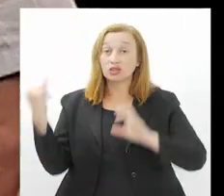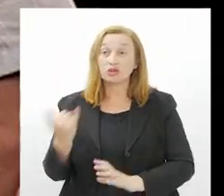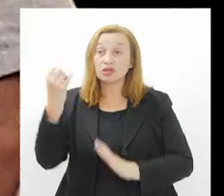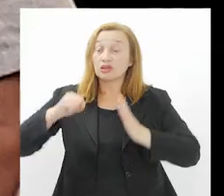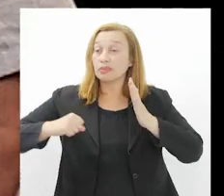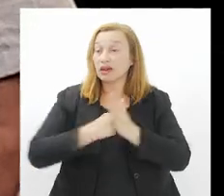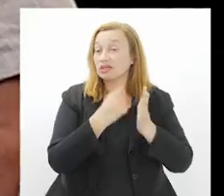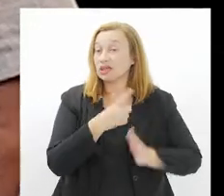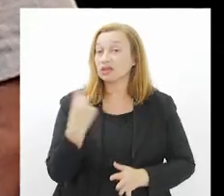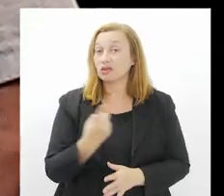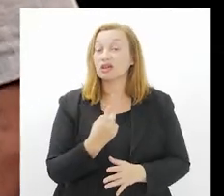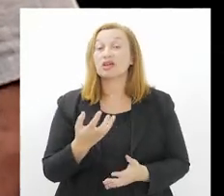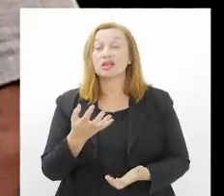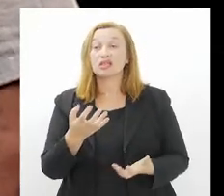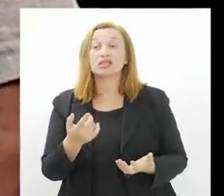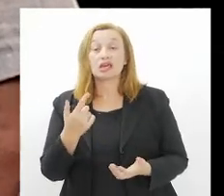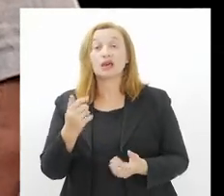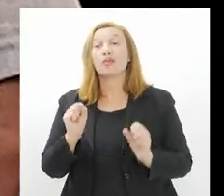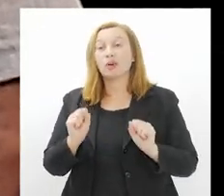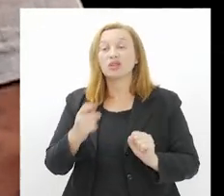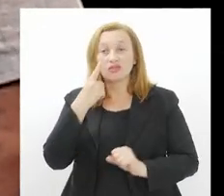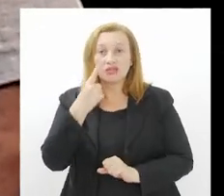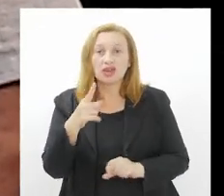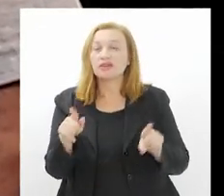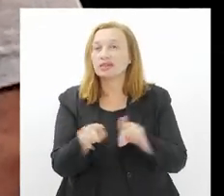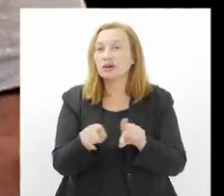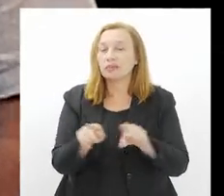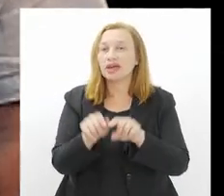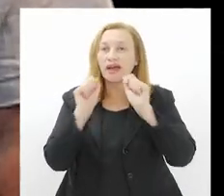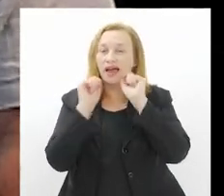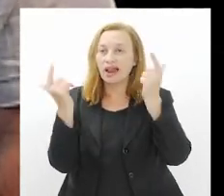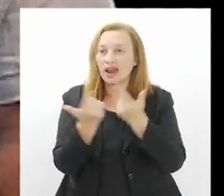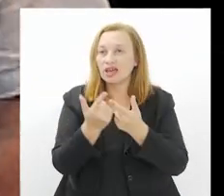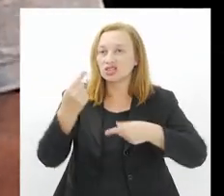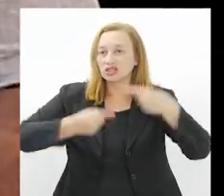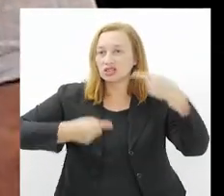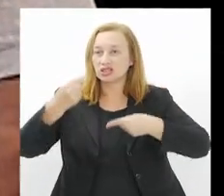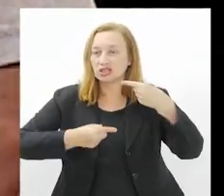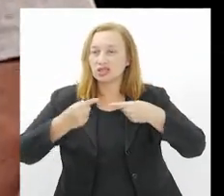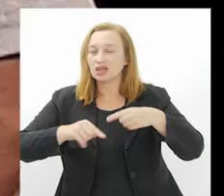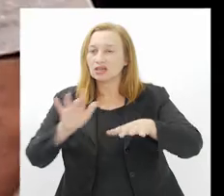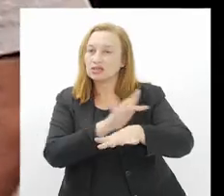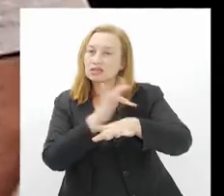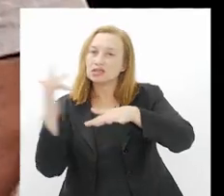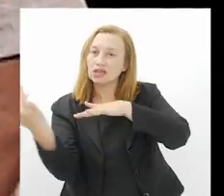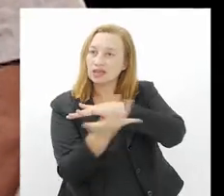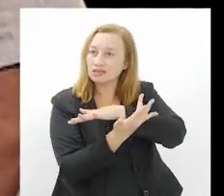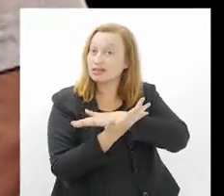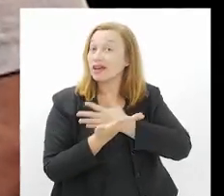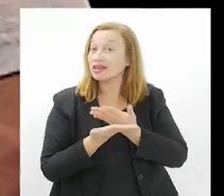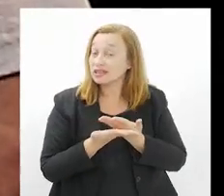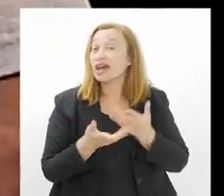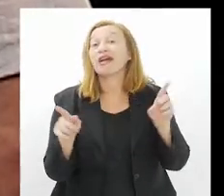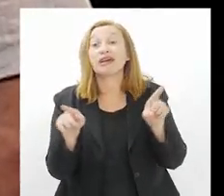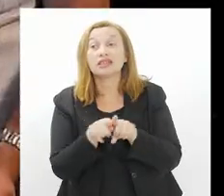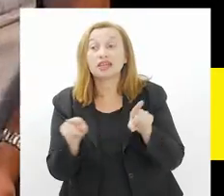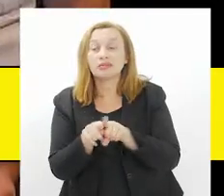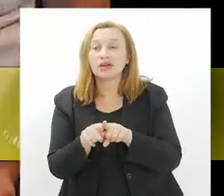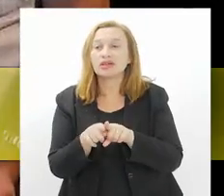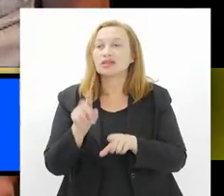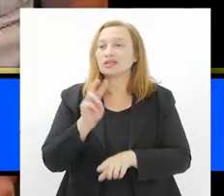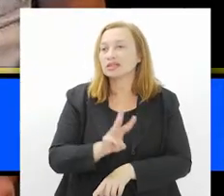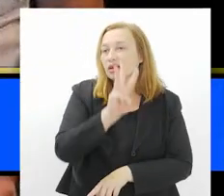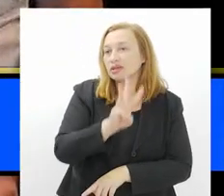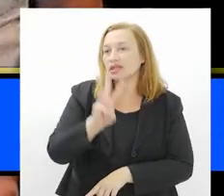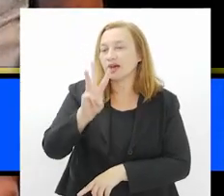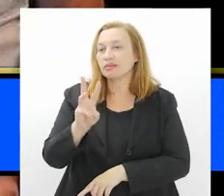assuntos importantíssimos que têm impactado em cada um de nós. E você pode assistir o Alerj Debate também através das